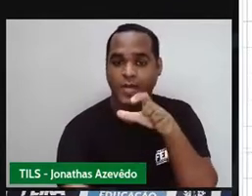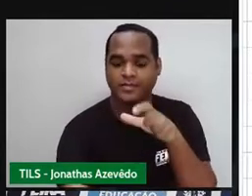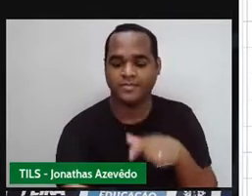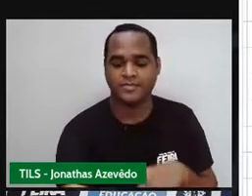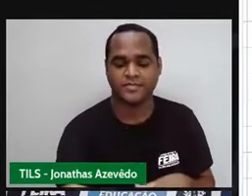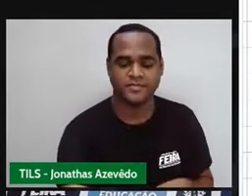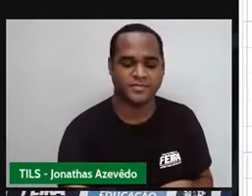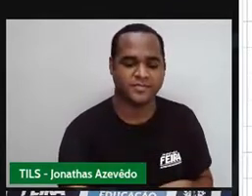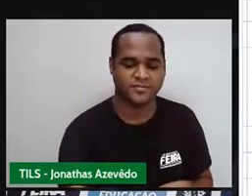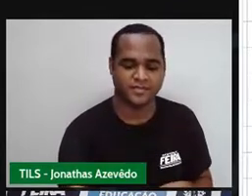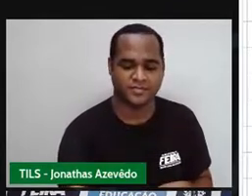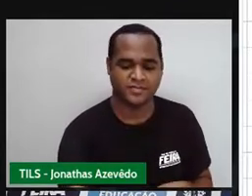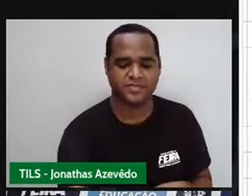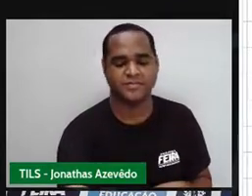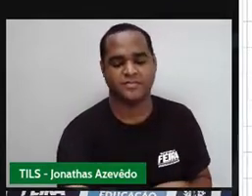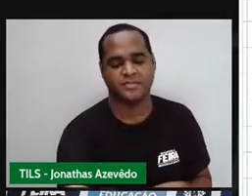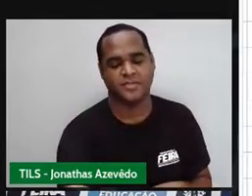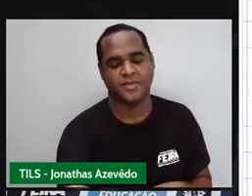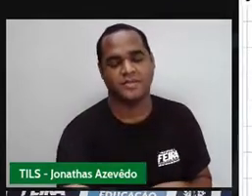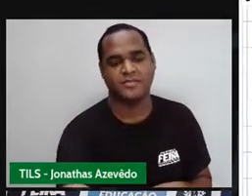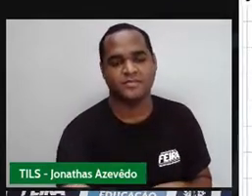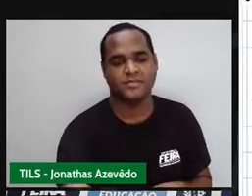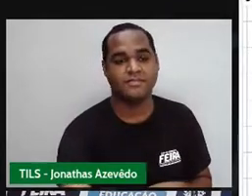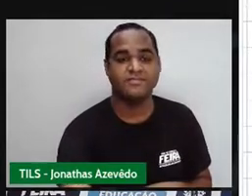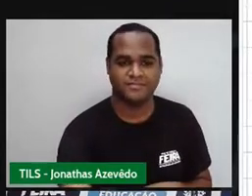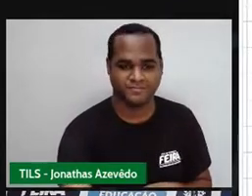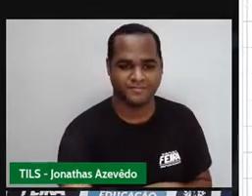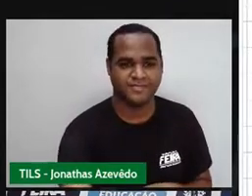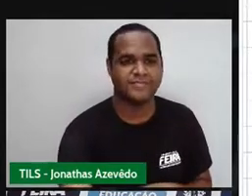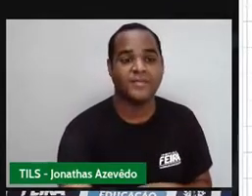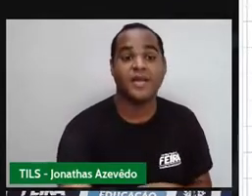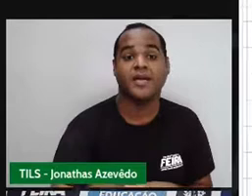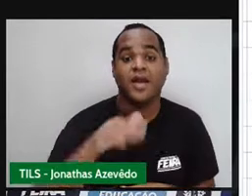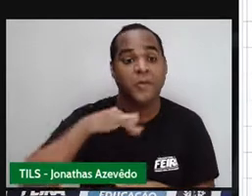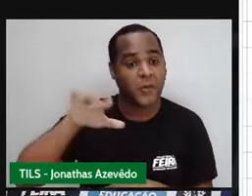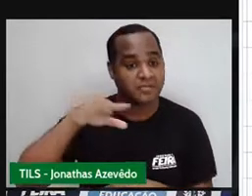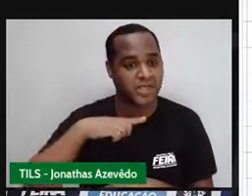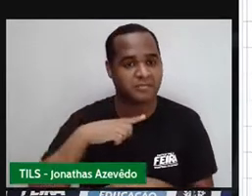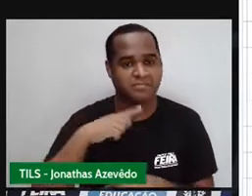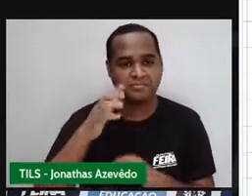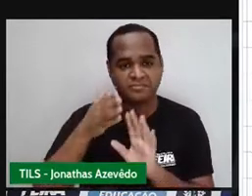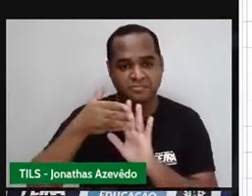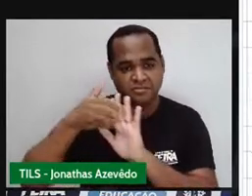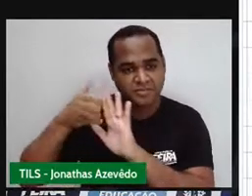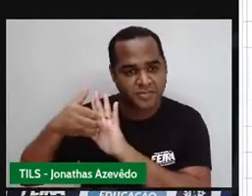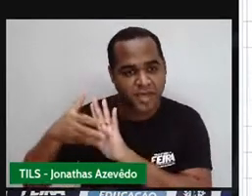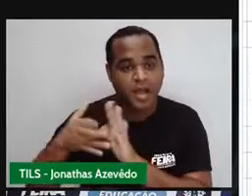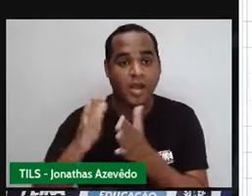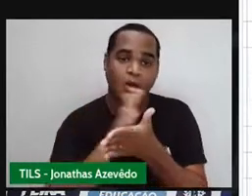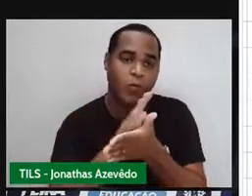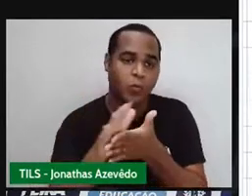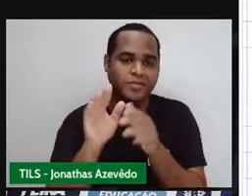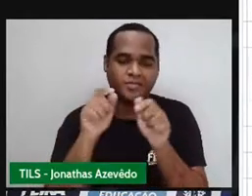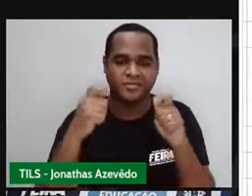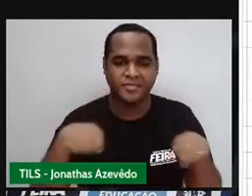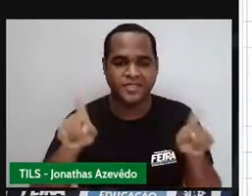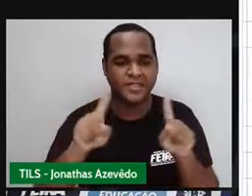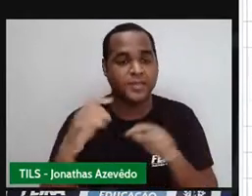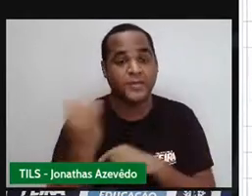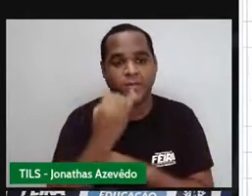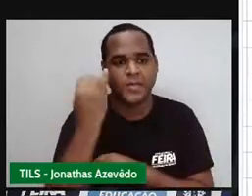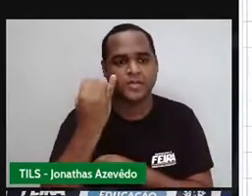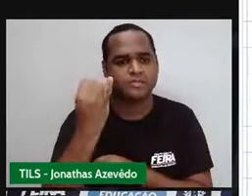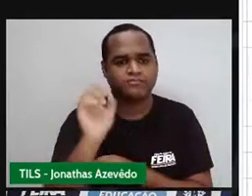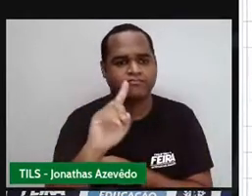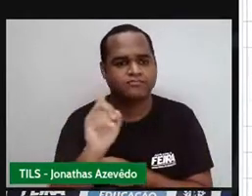corte eu vou fazer aqui ó Oi e aí vou tirar algumas coisas ali que não me interessam e